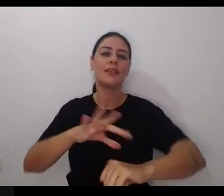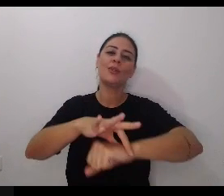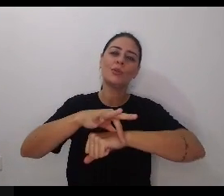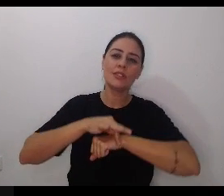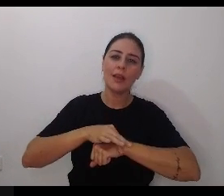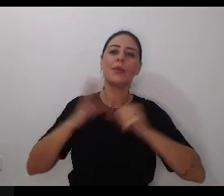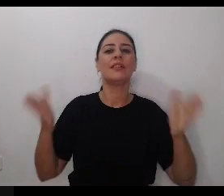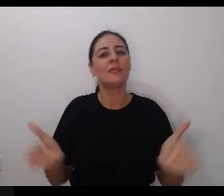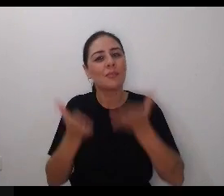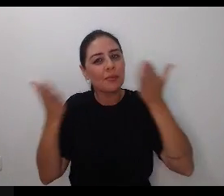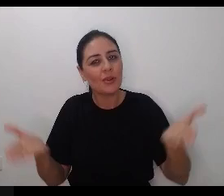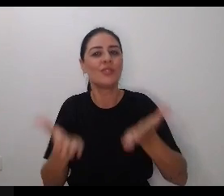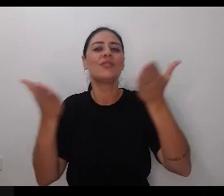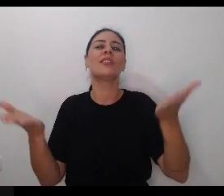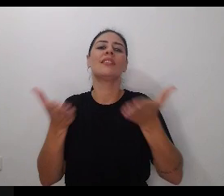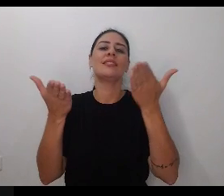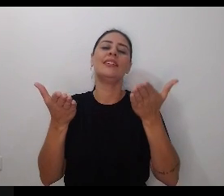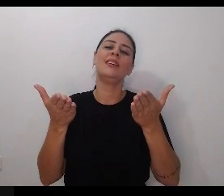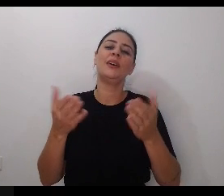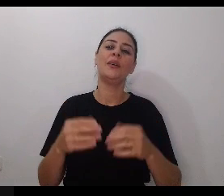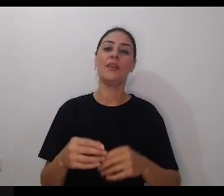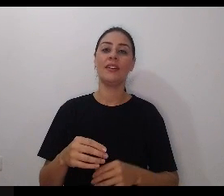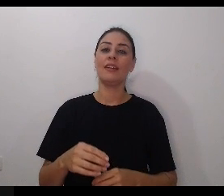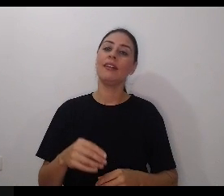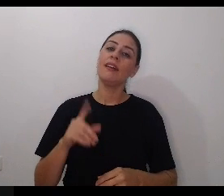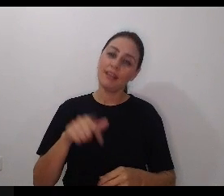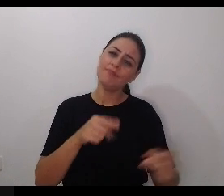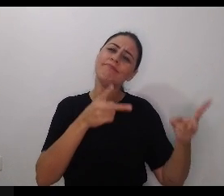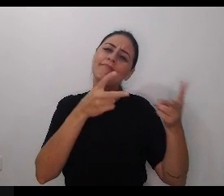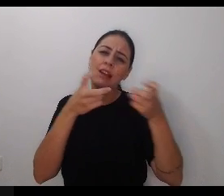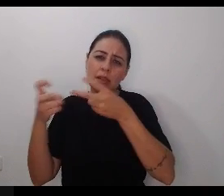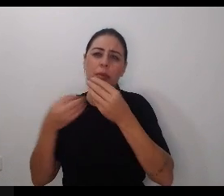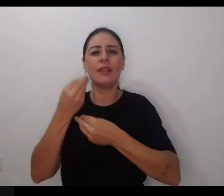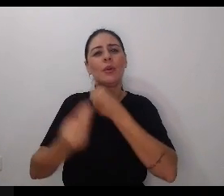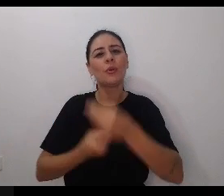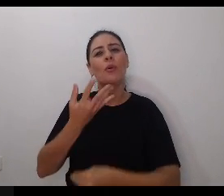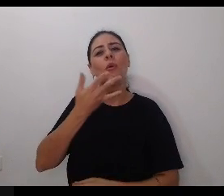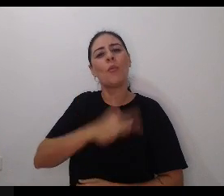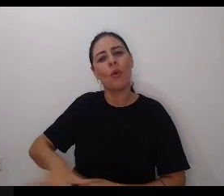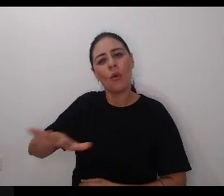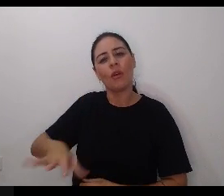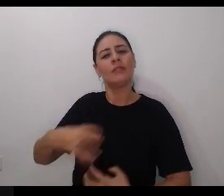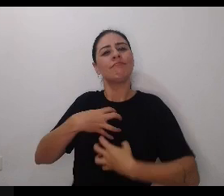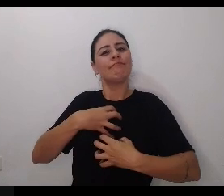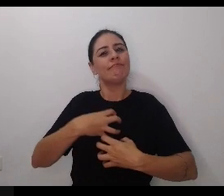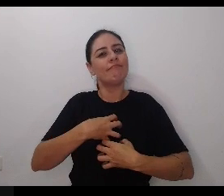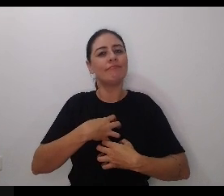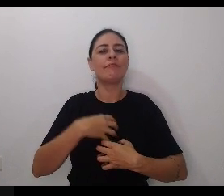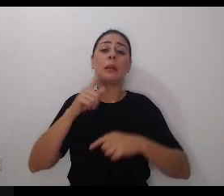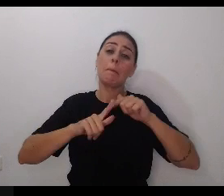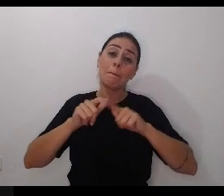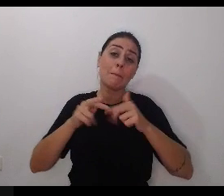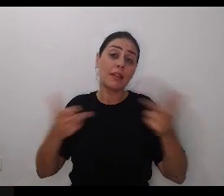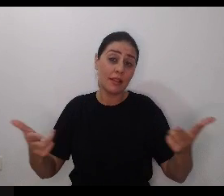funciona muito bem, tanto como organização, previsibilidade, segurança, motivação, né? Então,